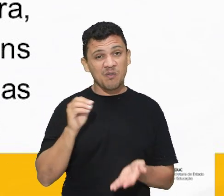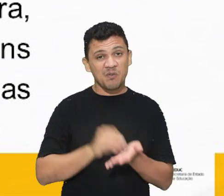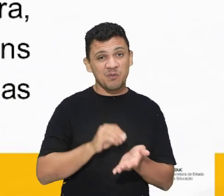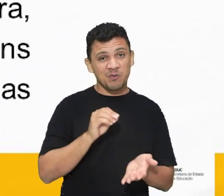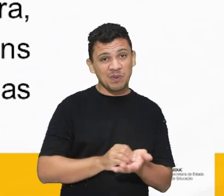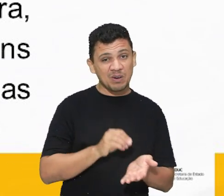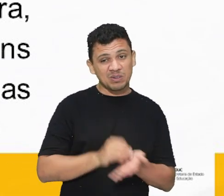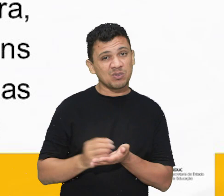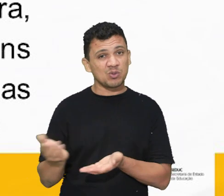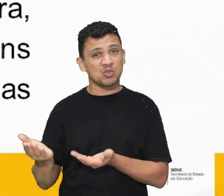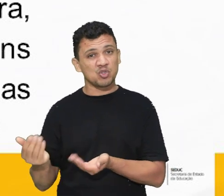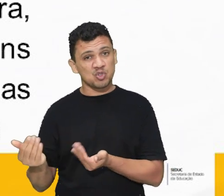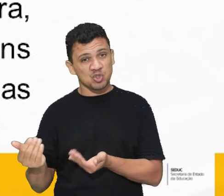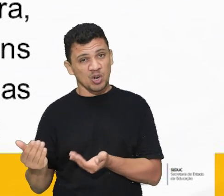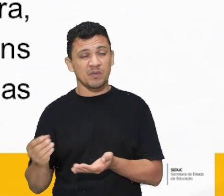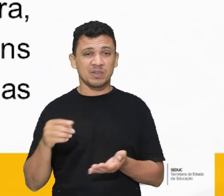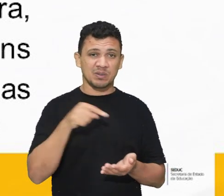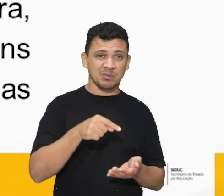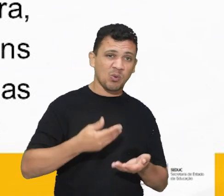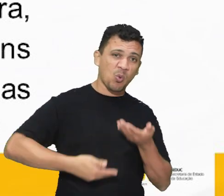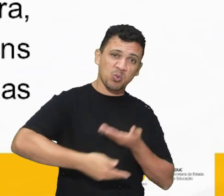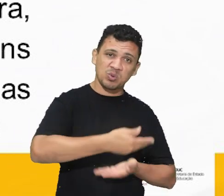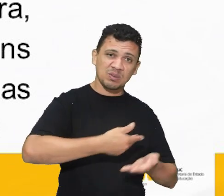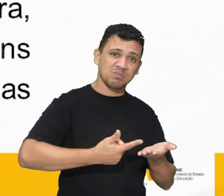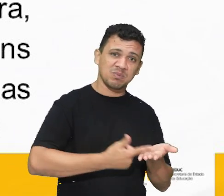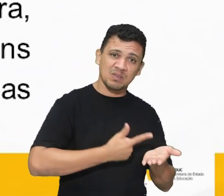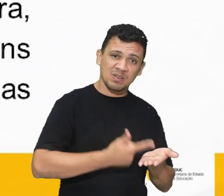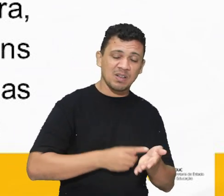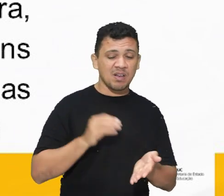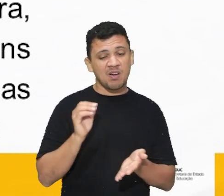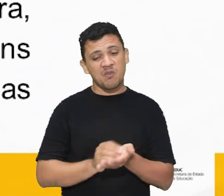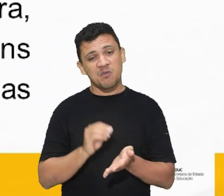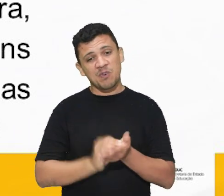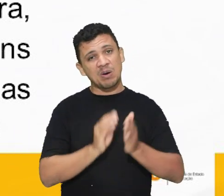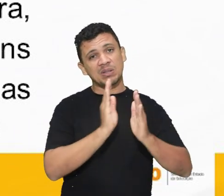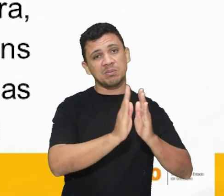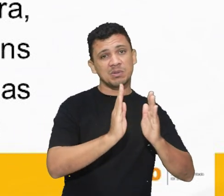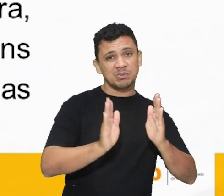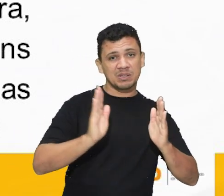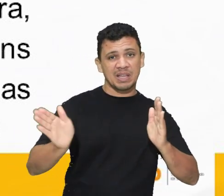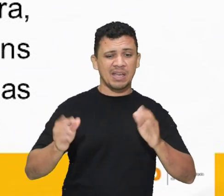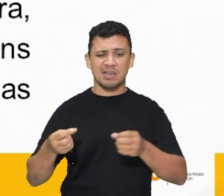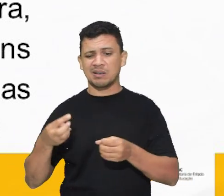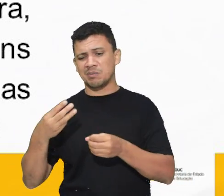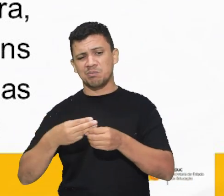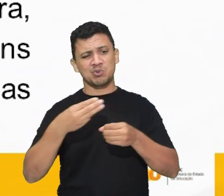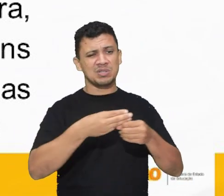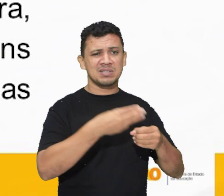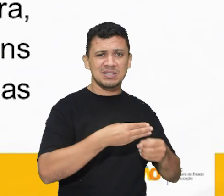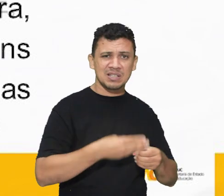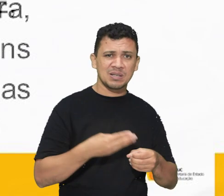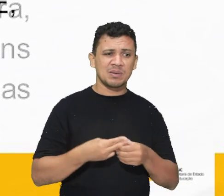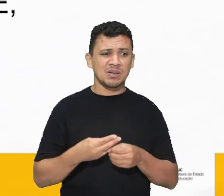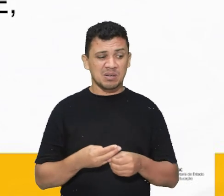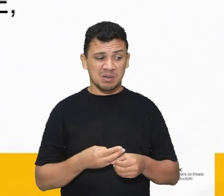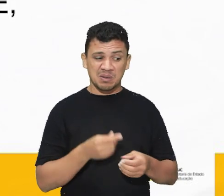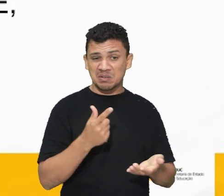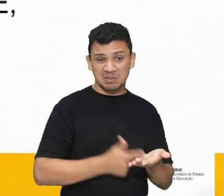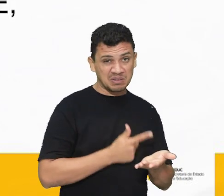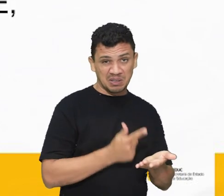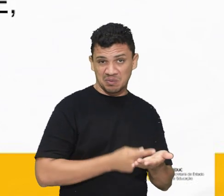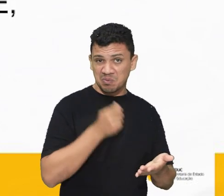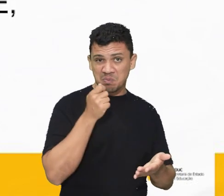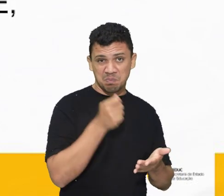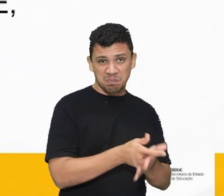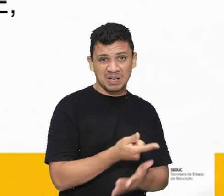familiaridade dos jovens com livros, reclamando da falta de bibliotecas em tantos municípios, do preço dos livros